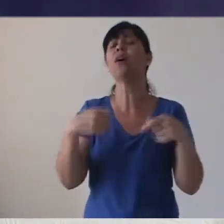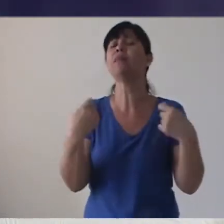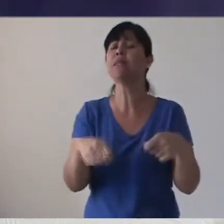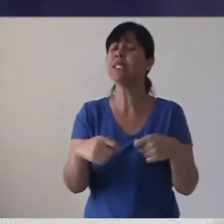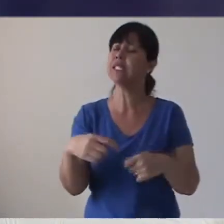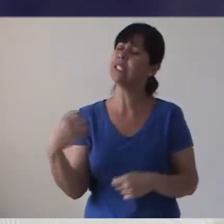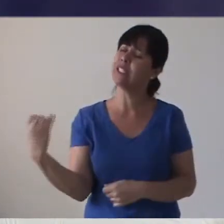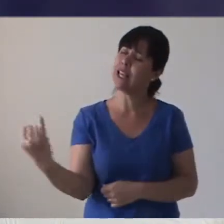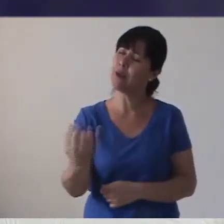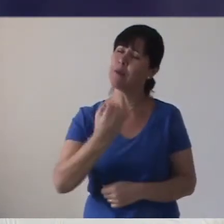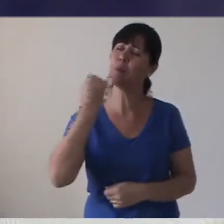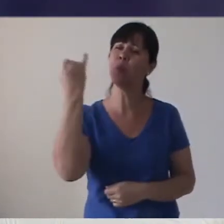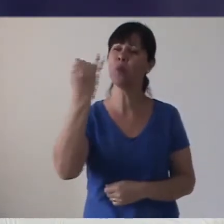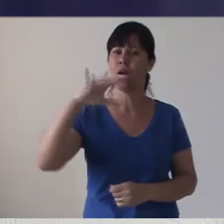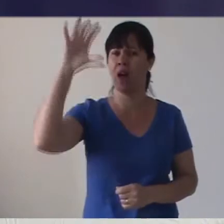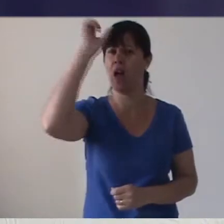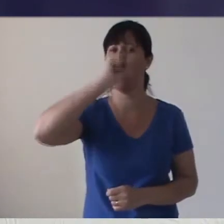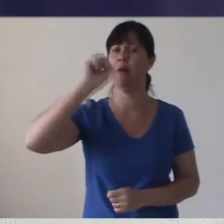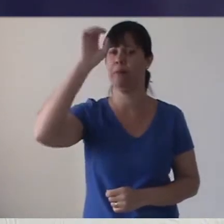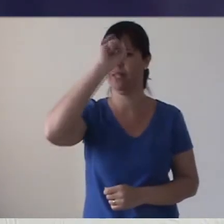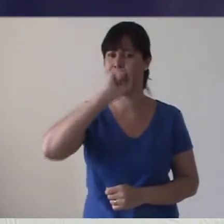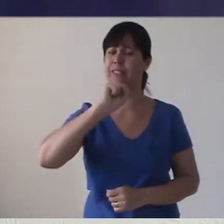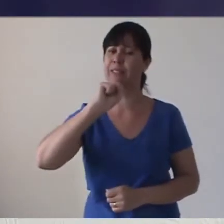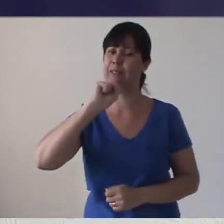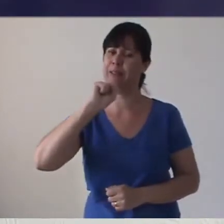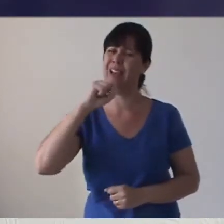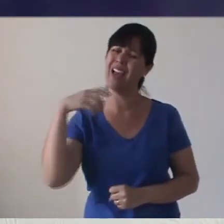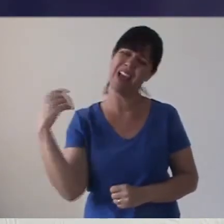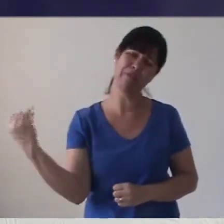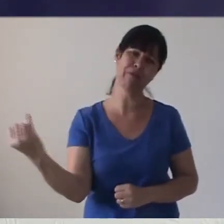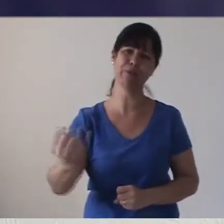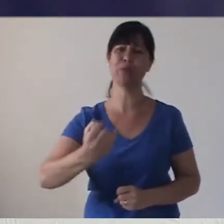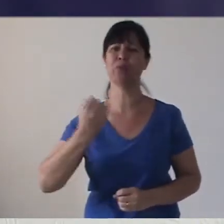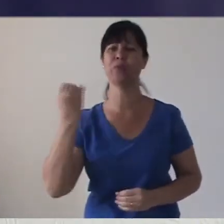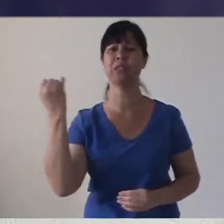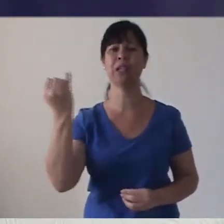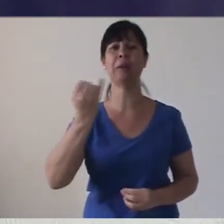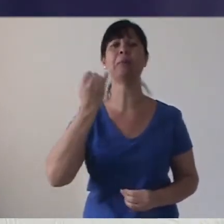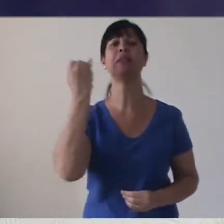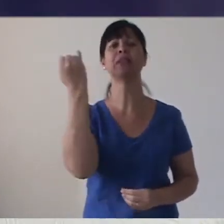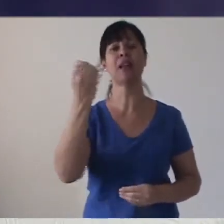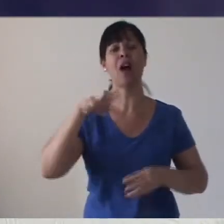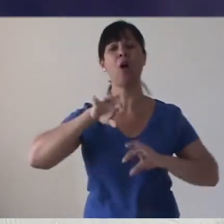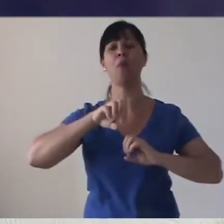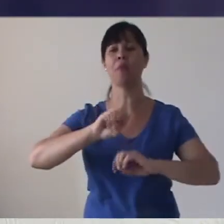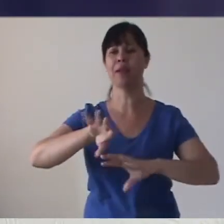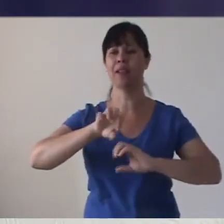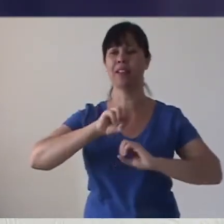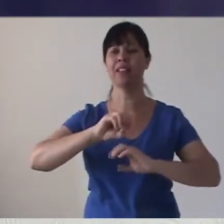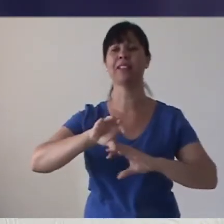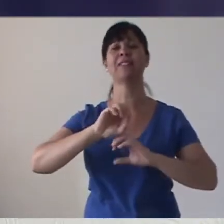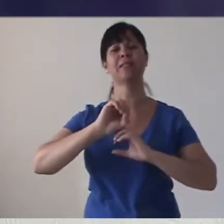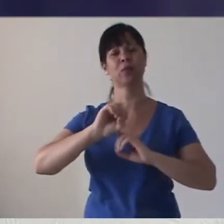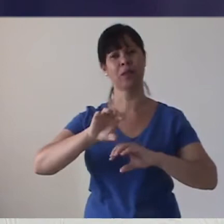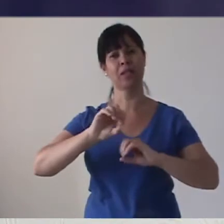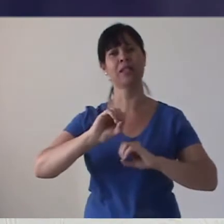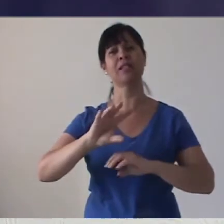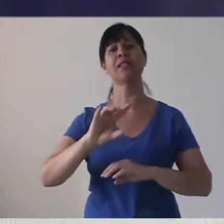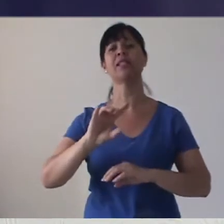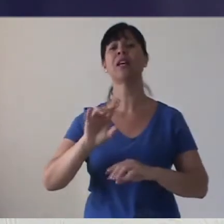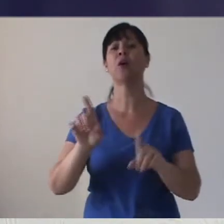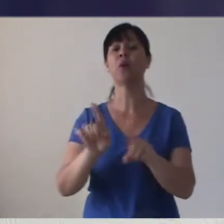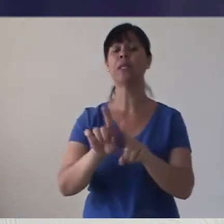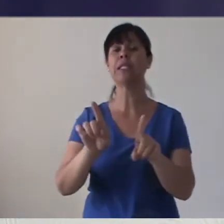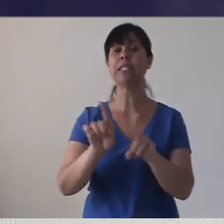elas são assim fundamentais para a educação e para as